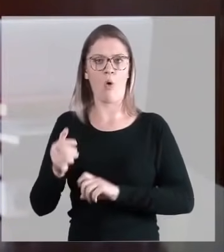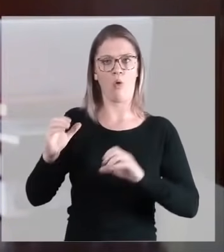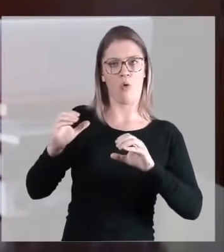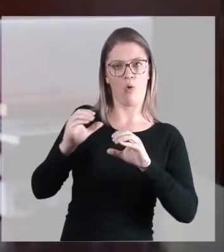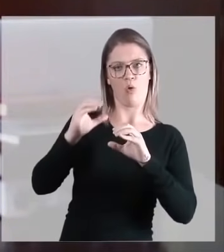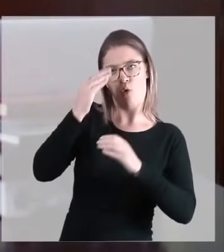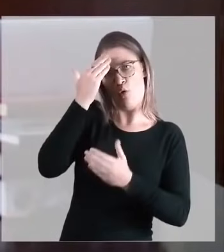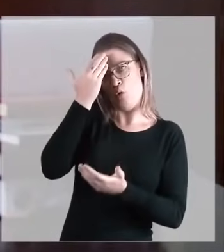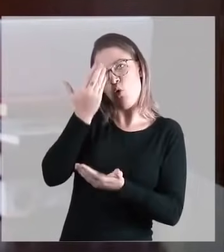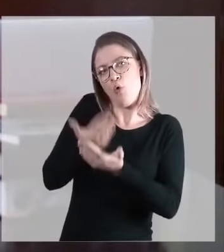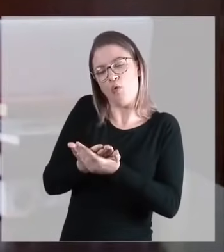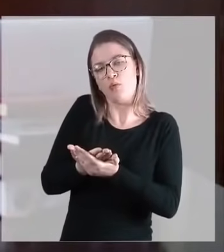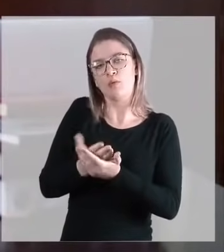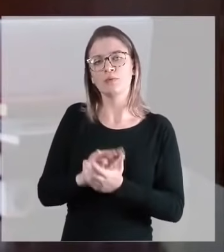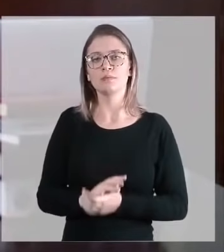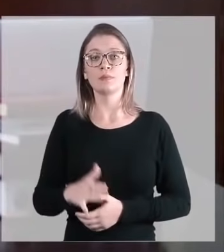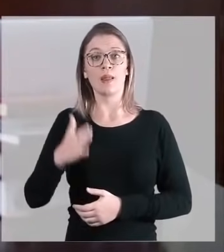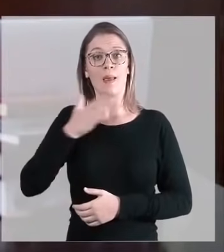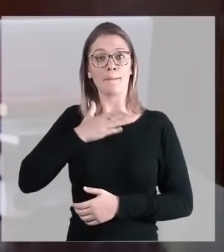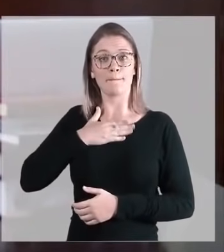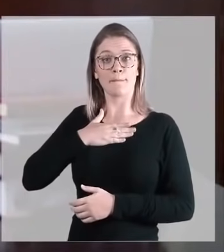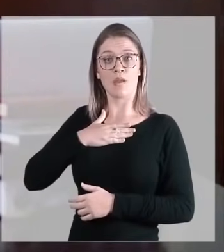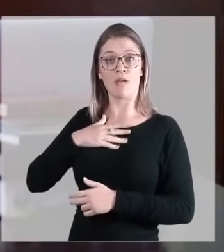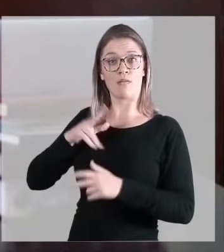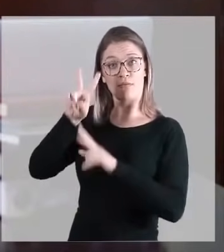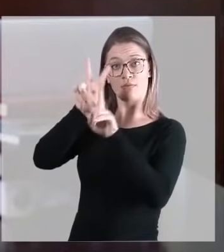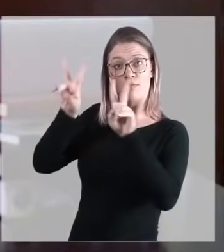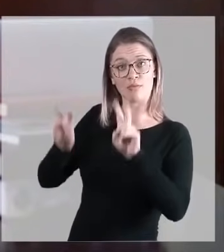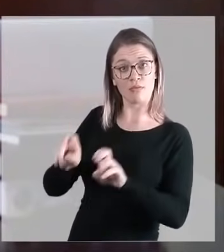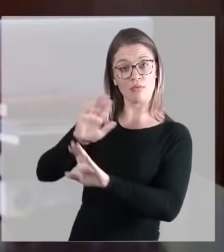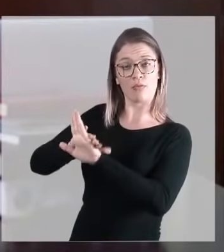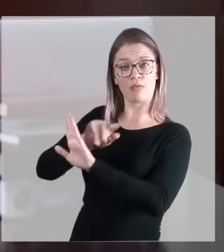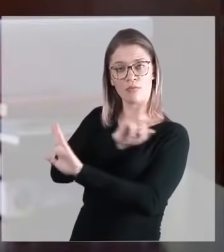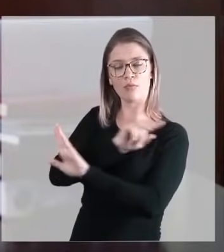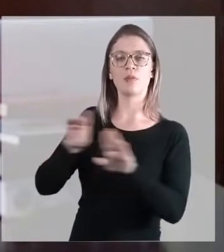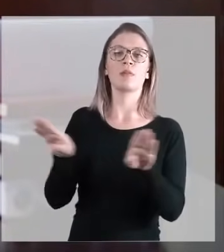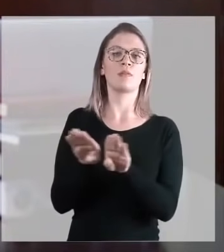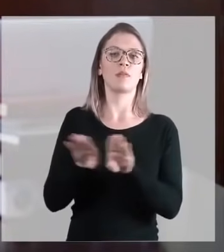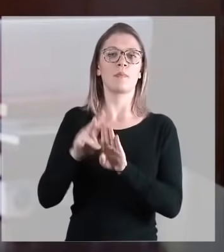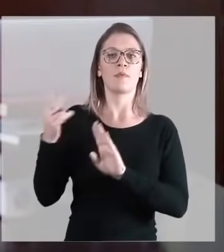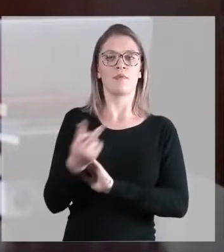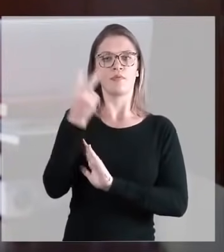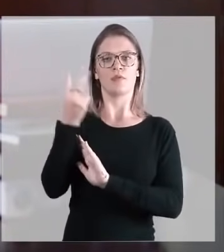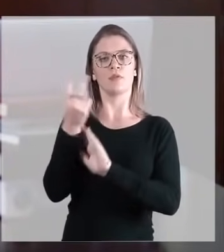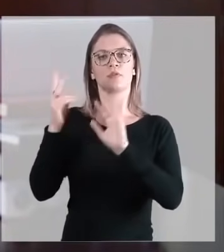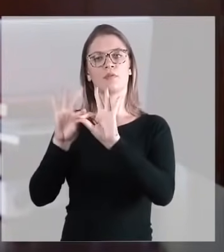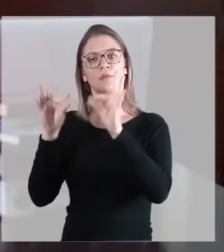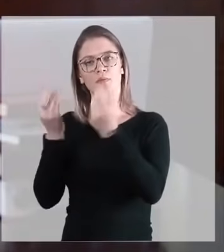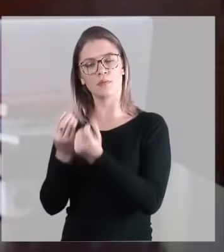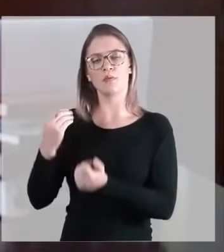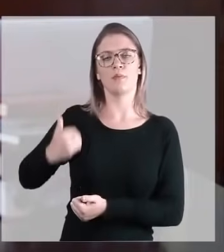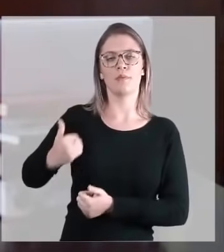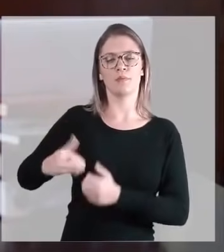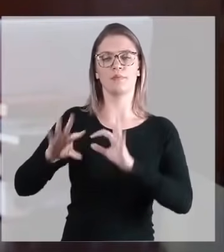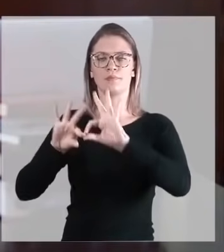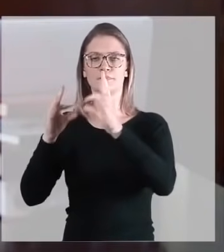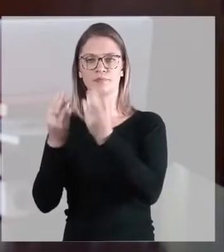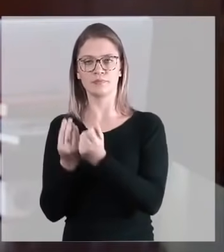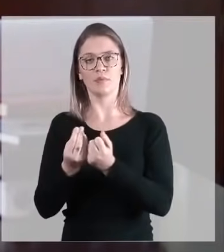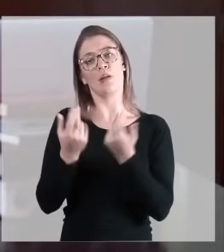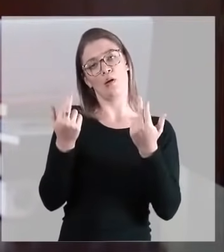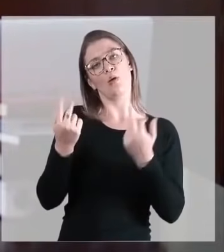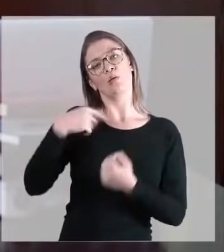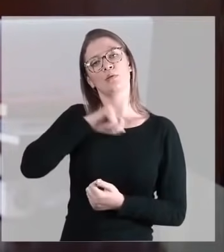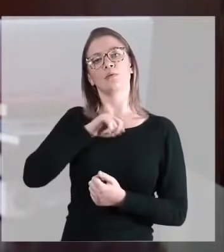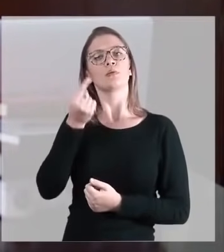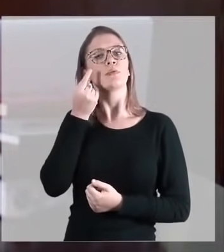de gênero na minha concepção, e também o desrespeito aos valores familiares ou aos valores morais da família, como nós já vimos